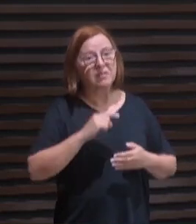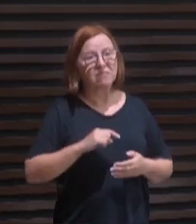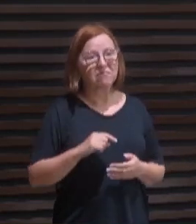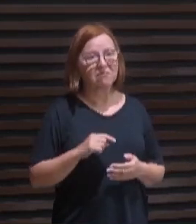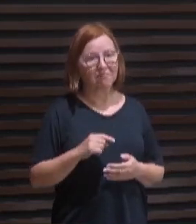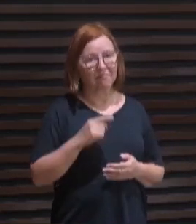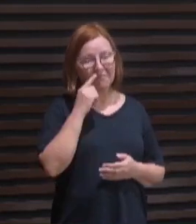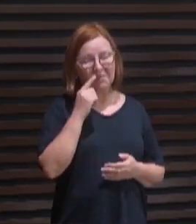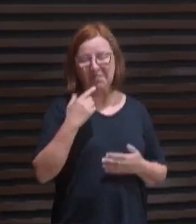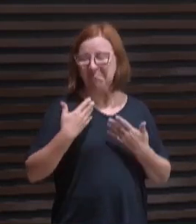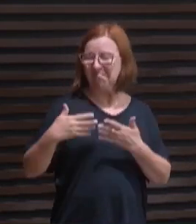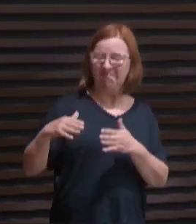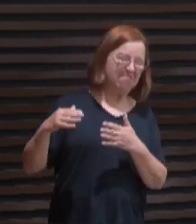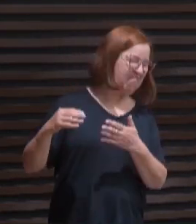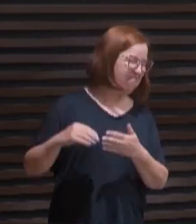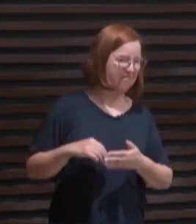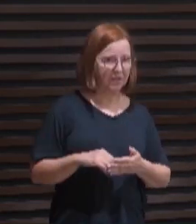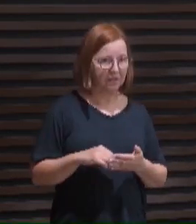Será que essa violência toda,